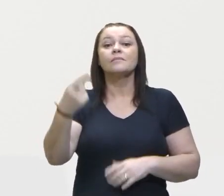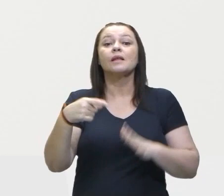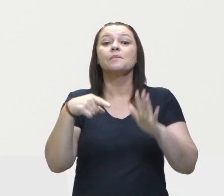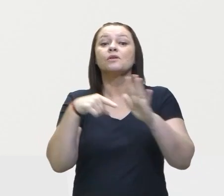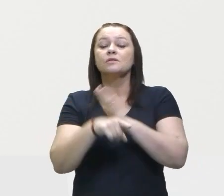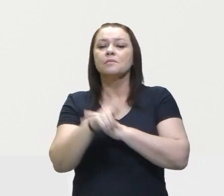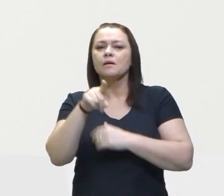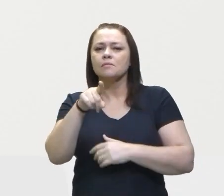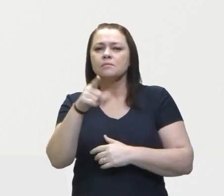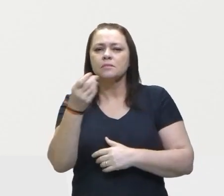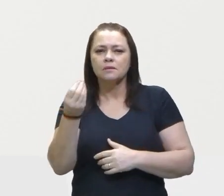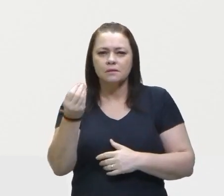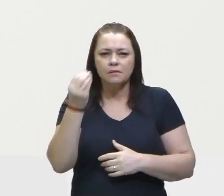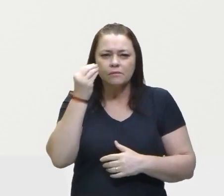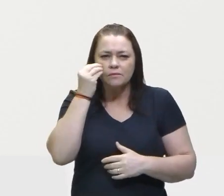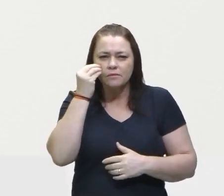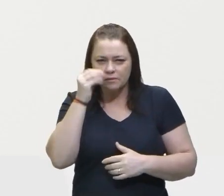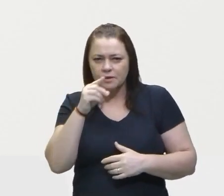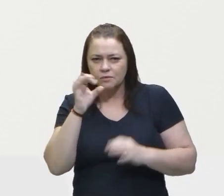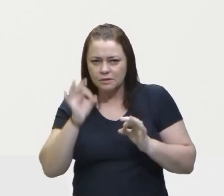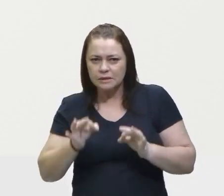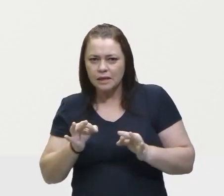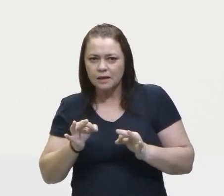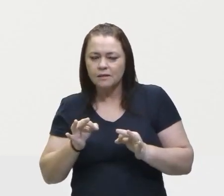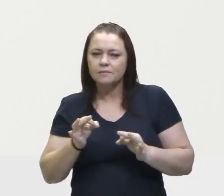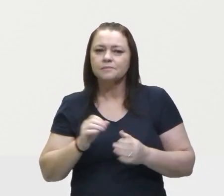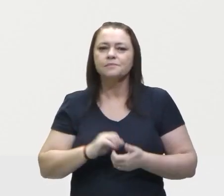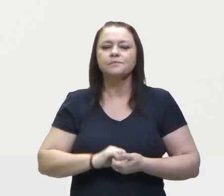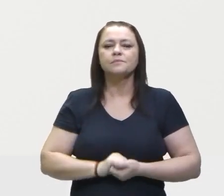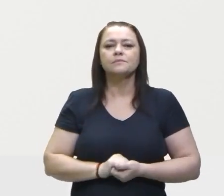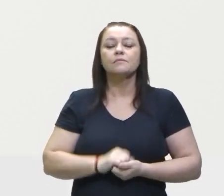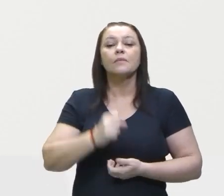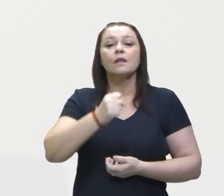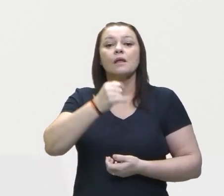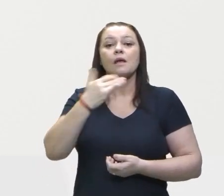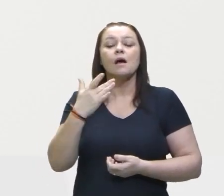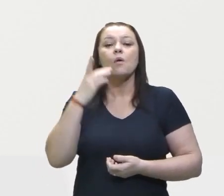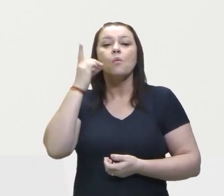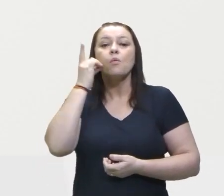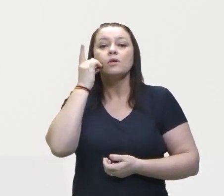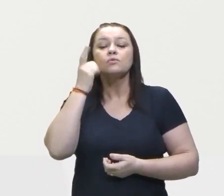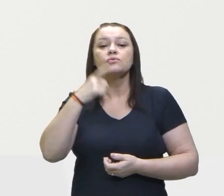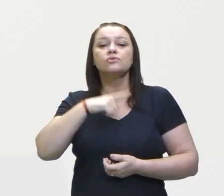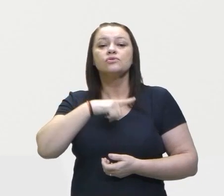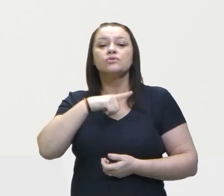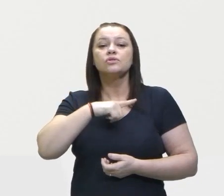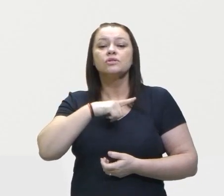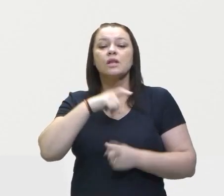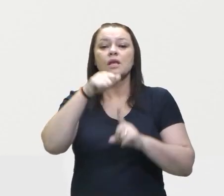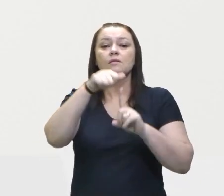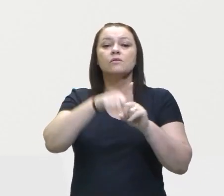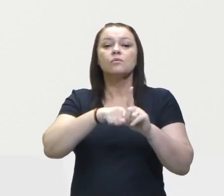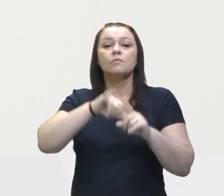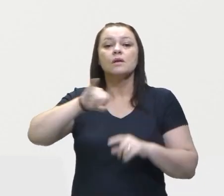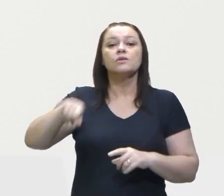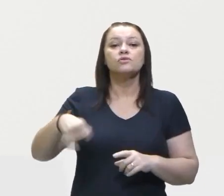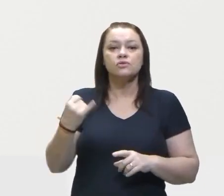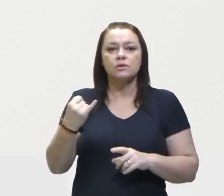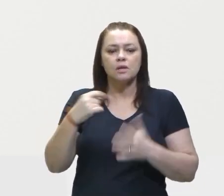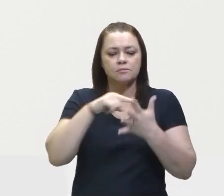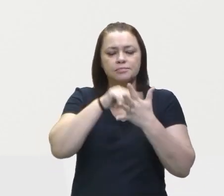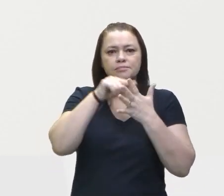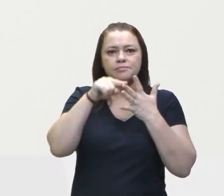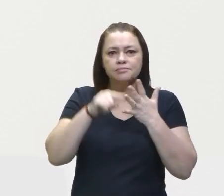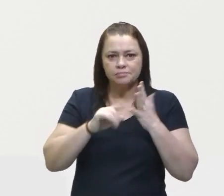você também acertou. Quantos dias tem esse mês? de janeiro. Contou? Foi lá